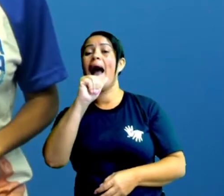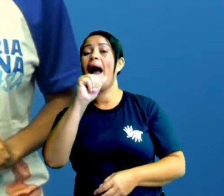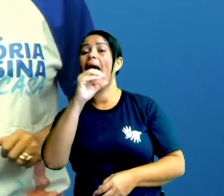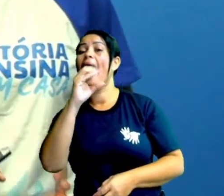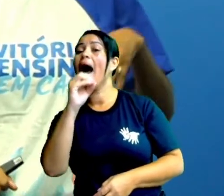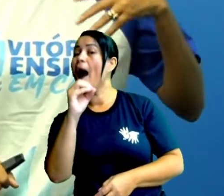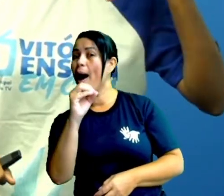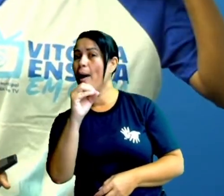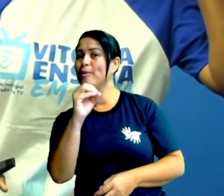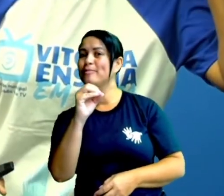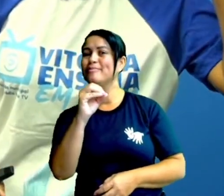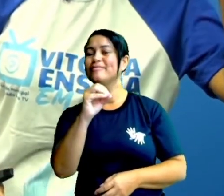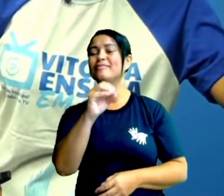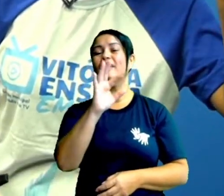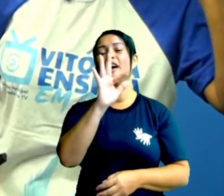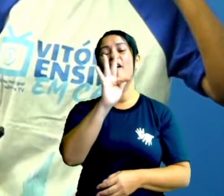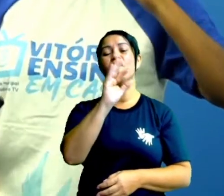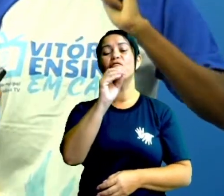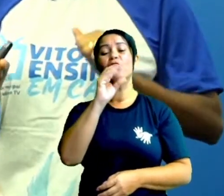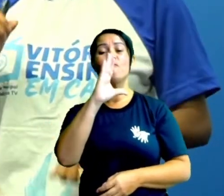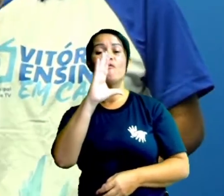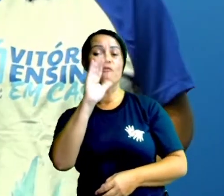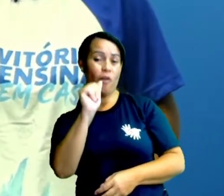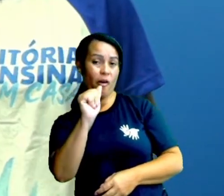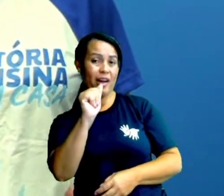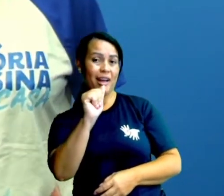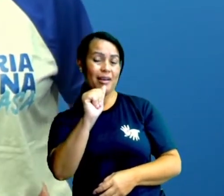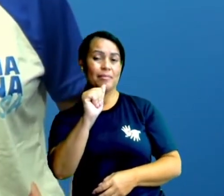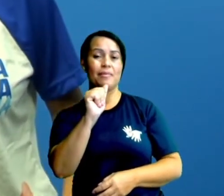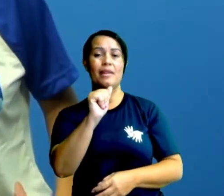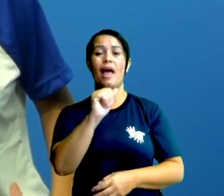cão né soca